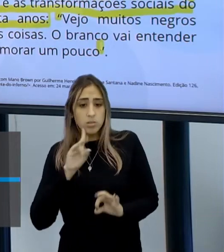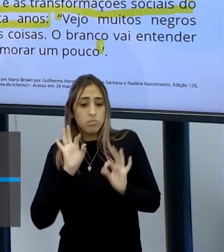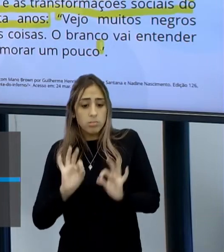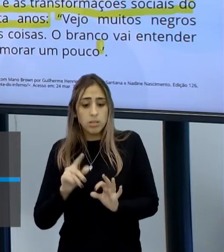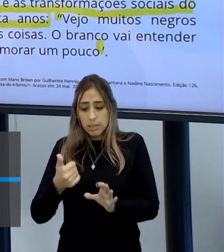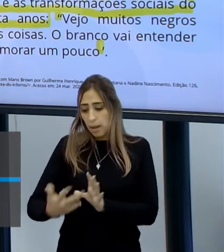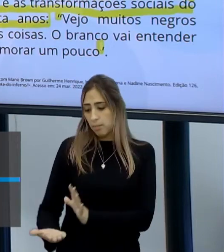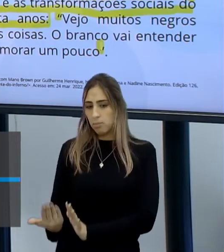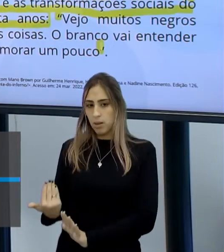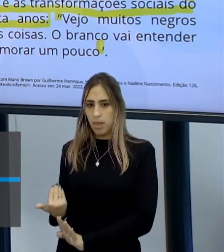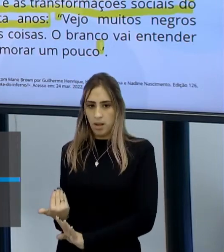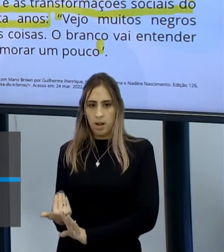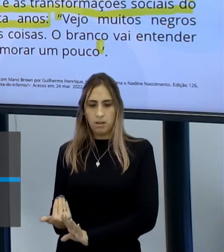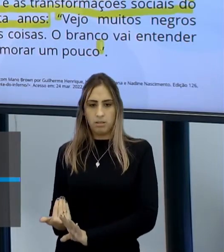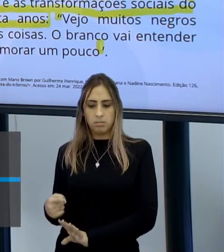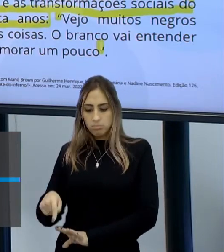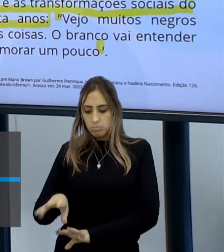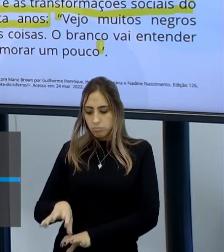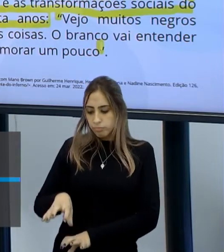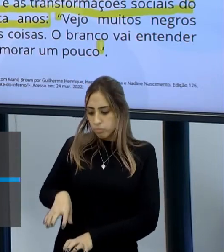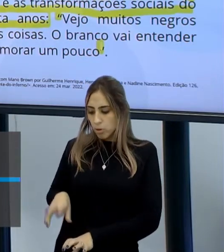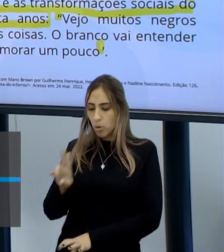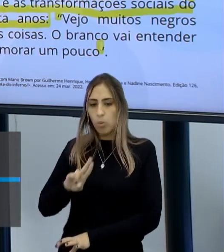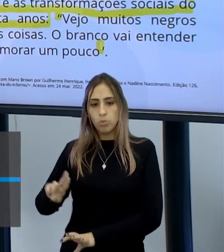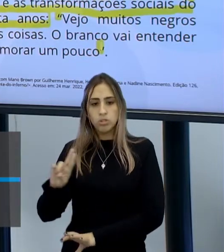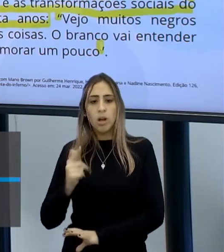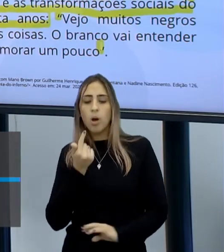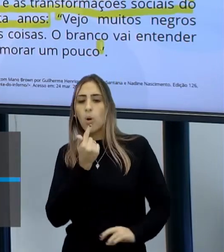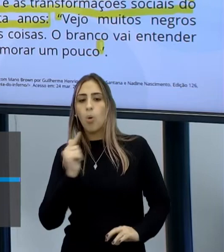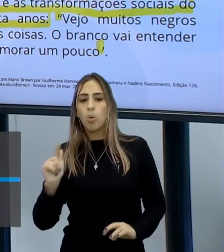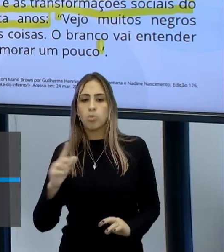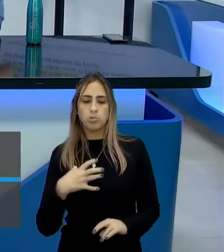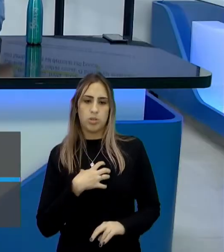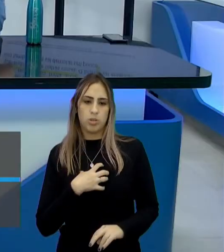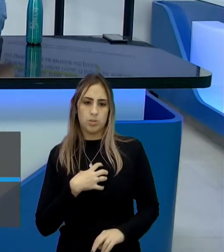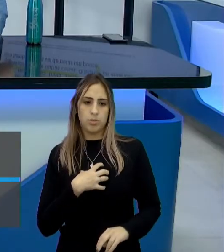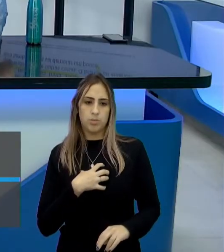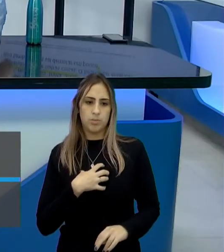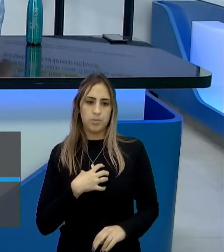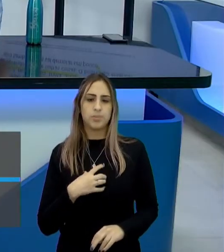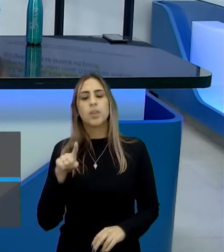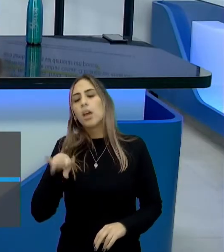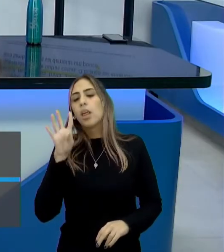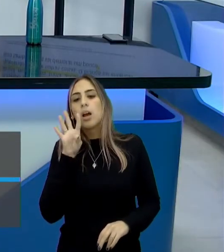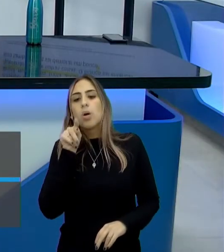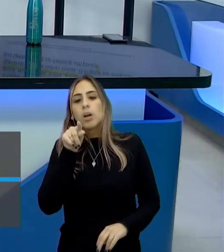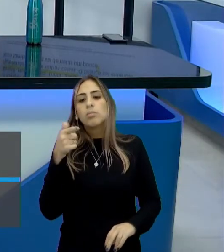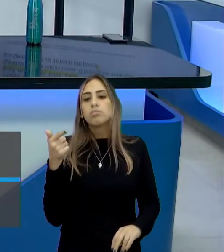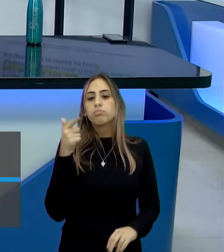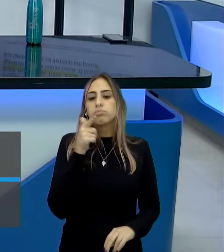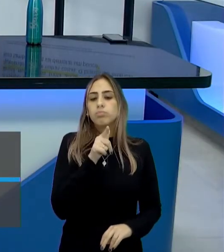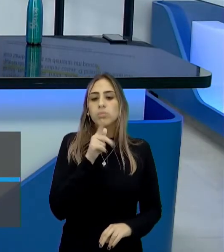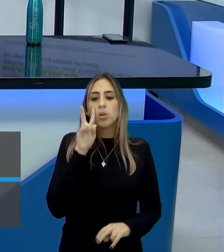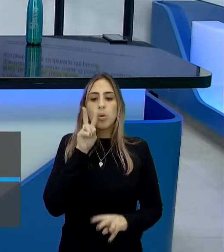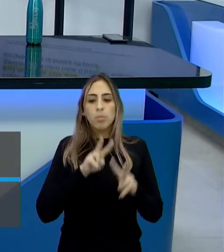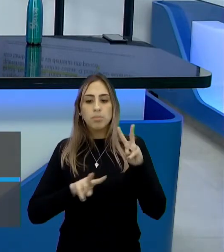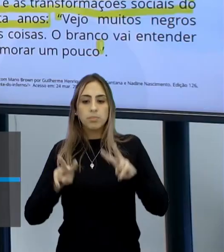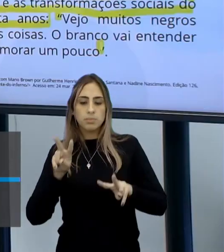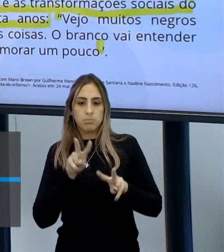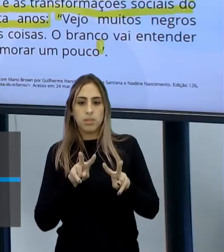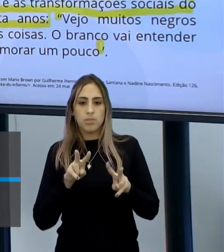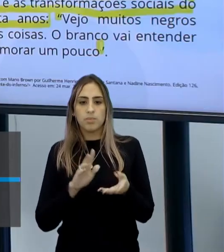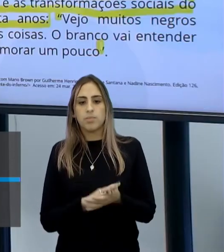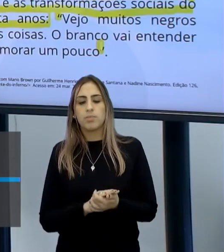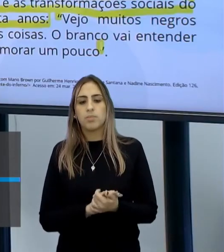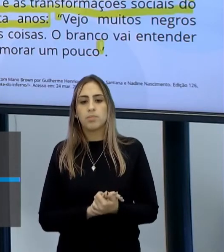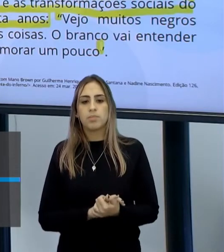está para trás. A gente tem que utilizar aí uma outra forma. Né? E é legal que ele consegue observar isso e dar